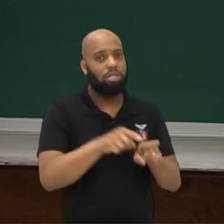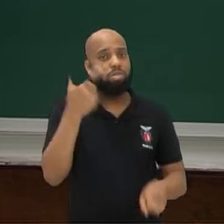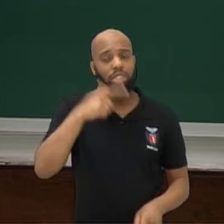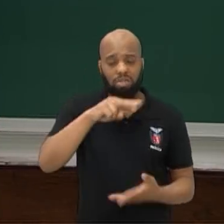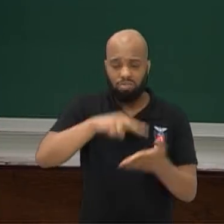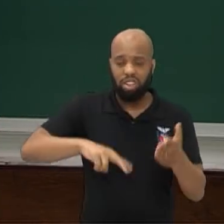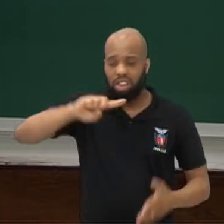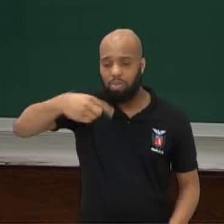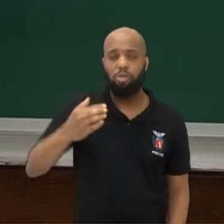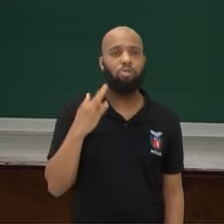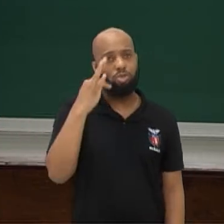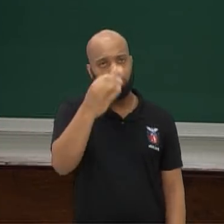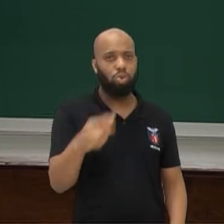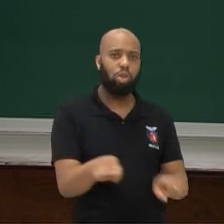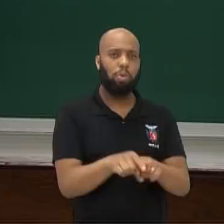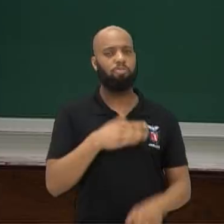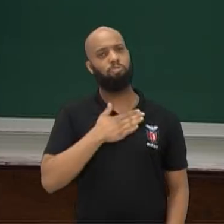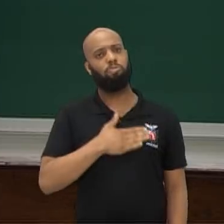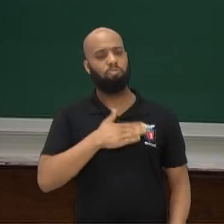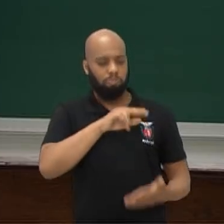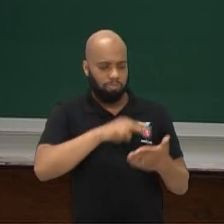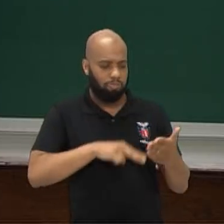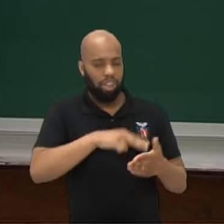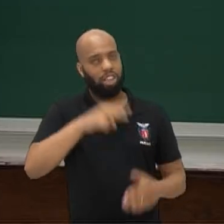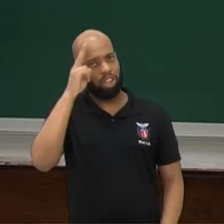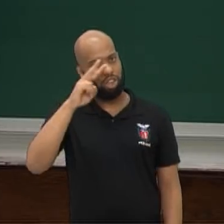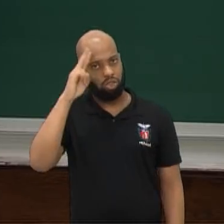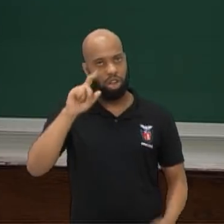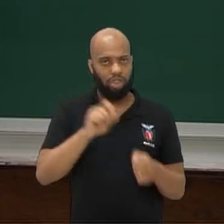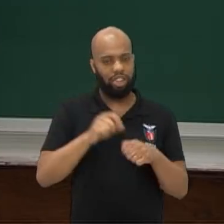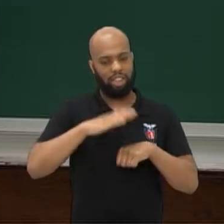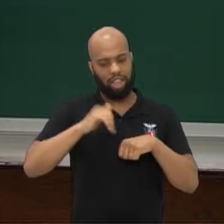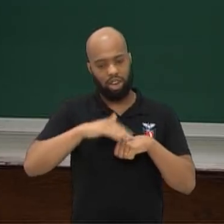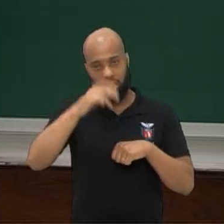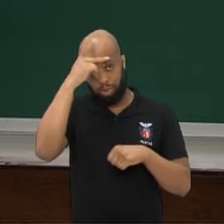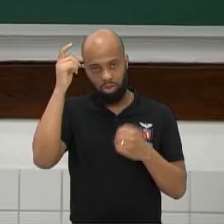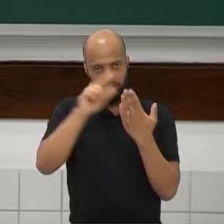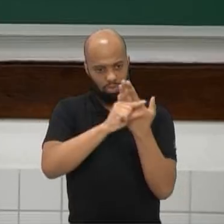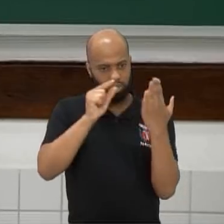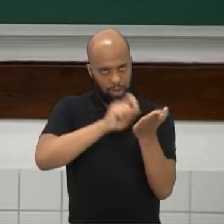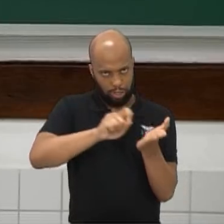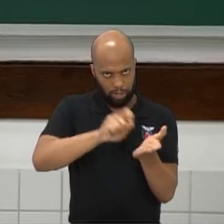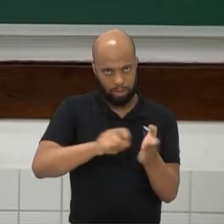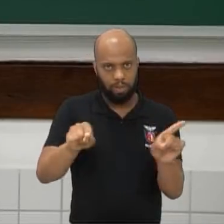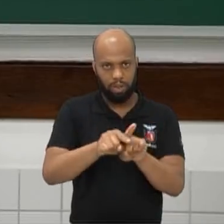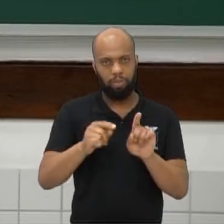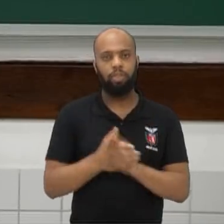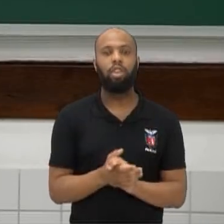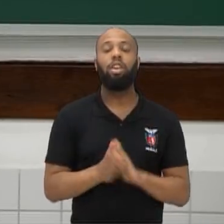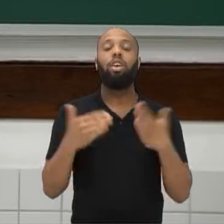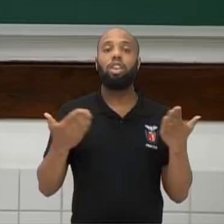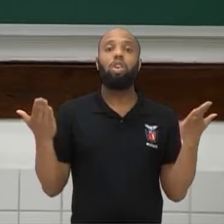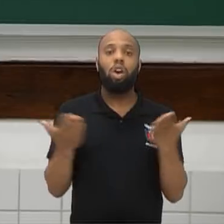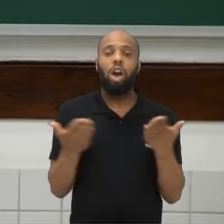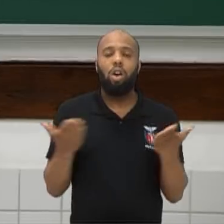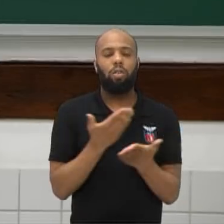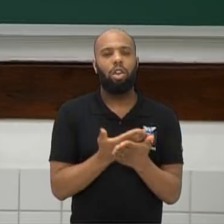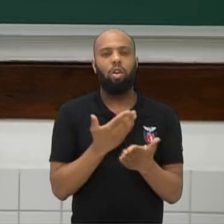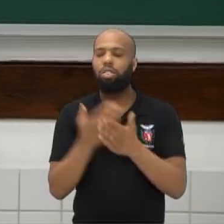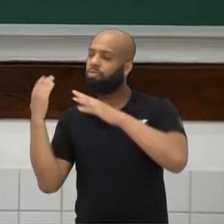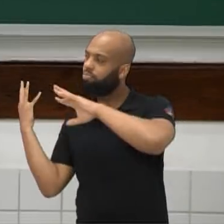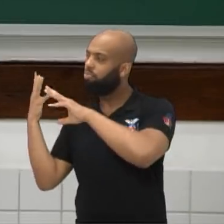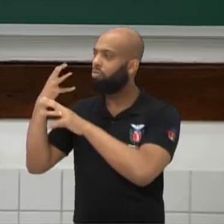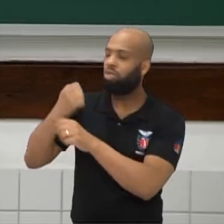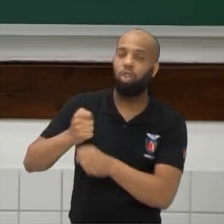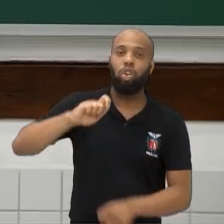as leituras e se deliciar com essas histórias produzidas com tanto carinho pelos escritores, ok? Então, na nossa de aula, a gente reviu a